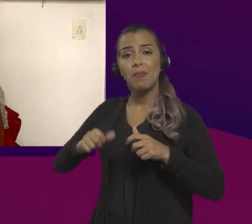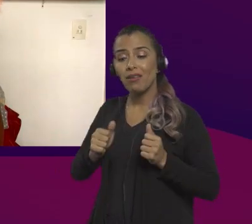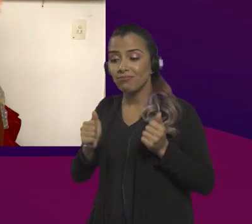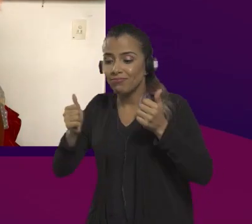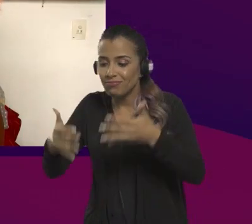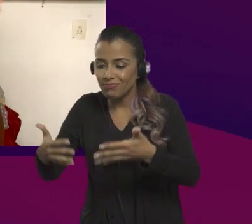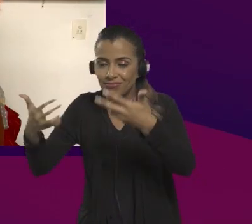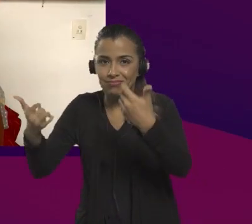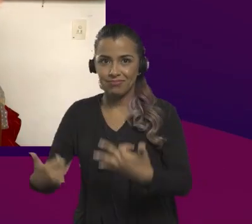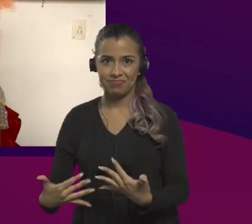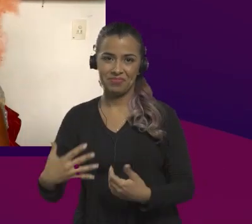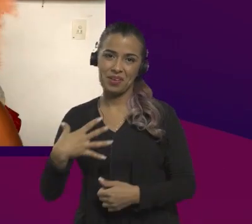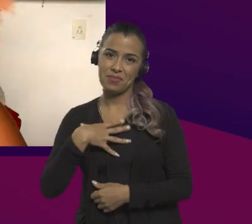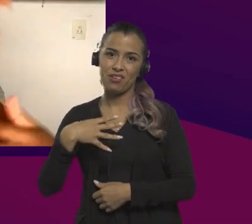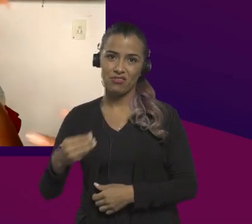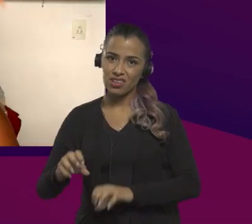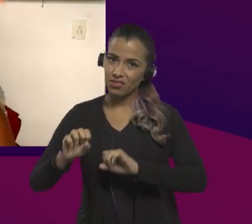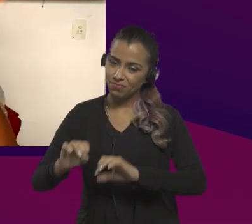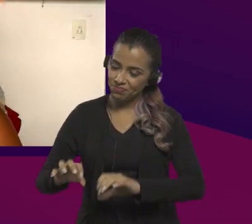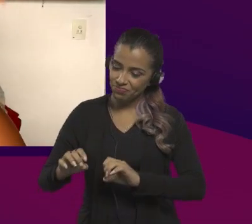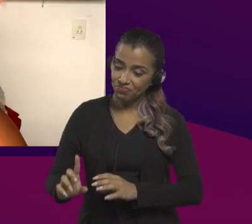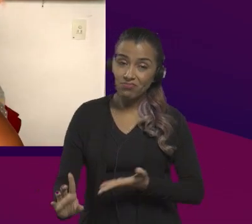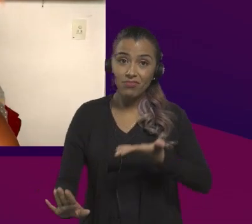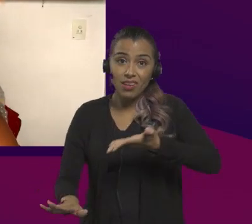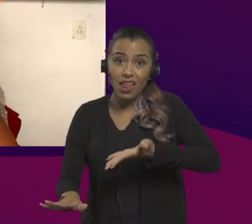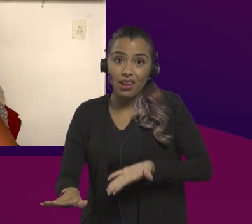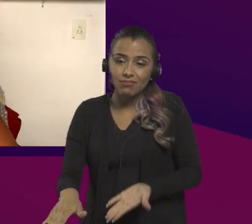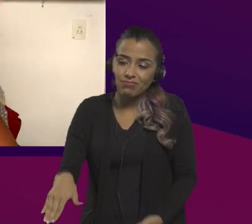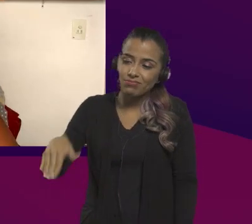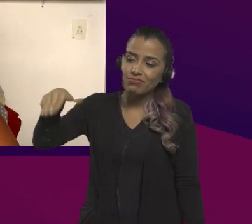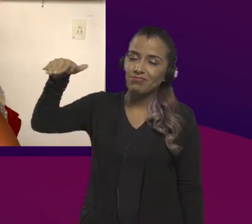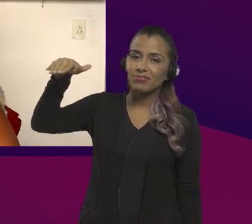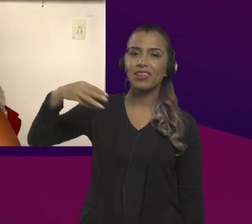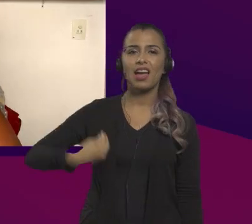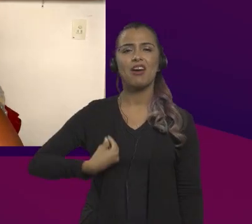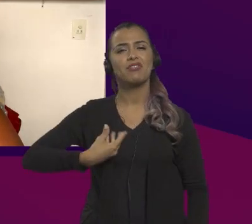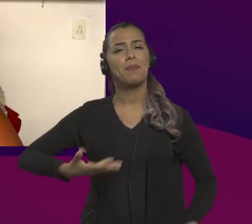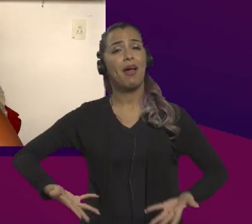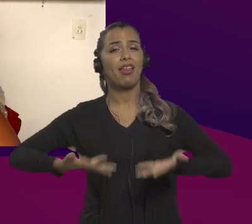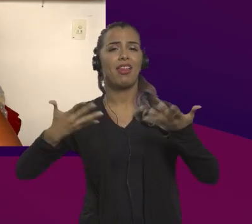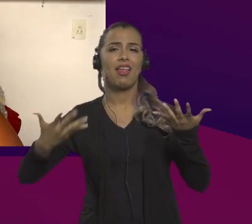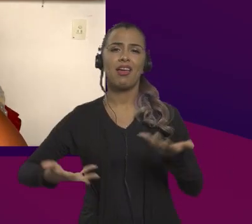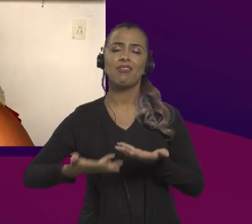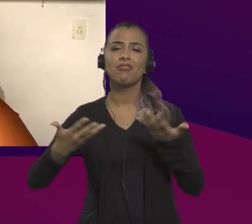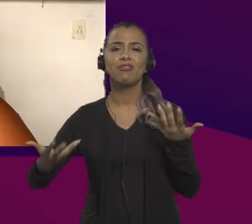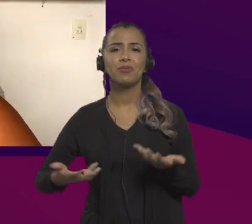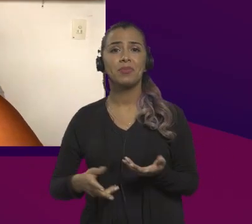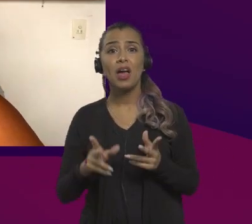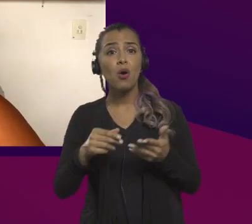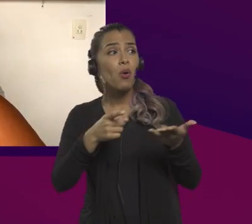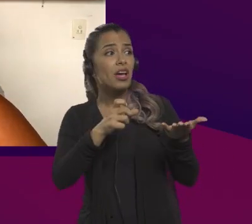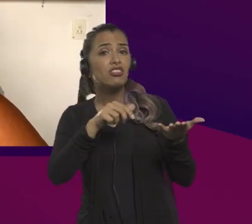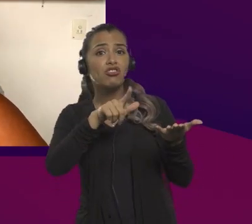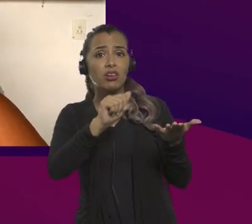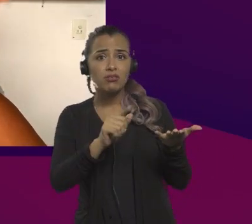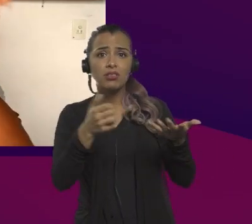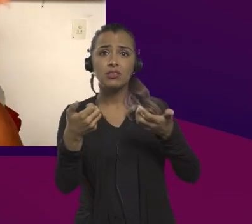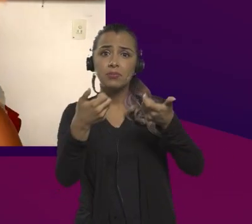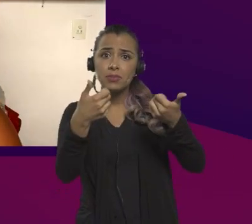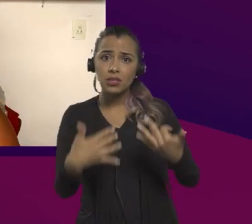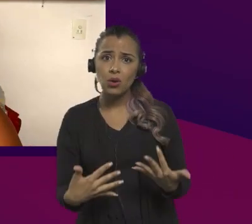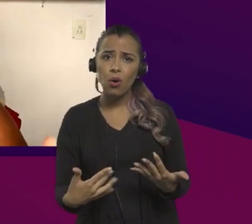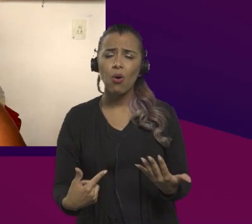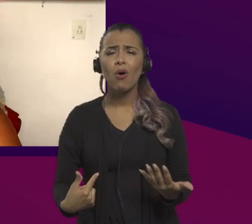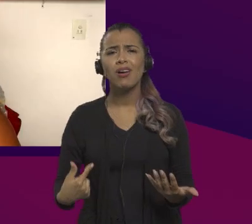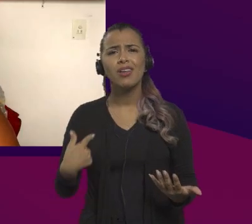isso vai fazer a vida dela ser bem mais leve. Eu acho que é muito disso do que a Xanda falou, gente. Eu passei